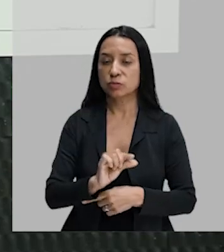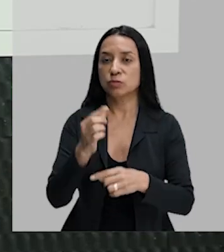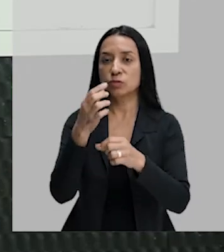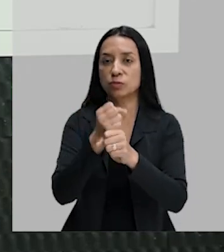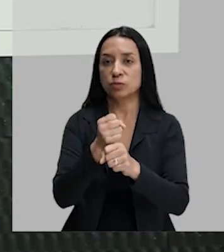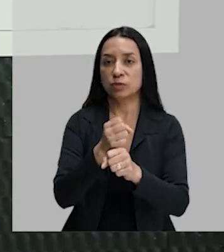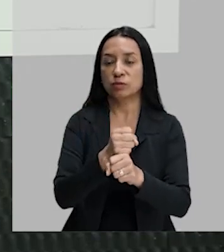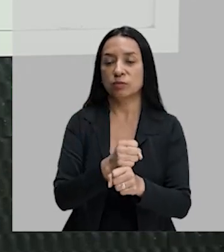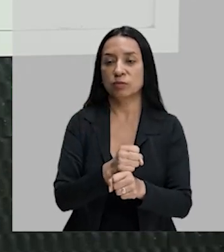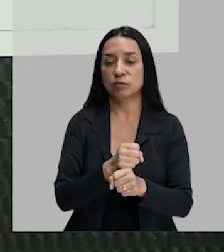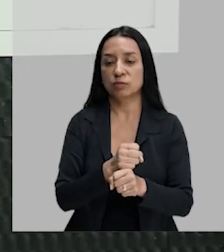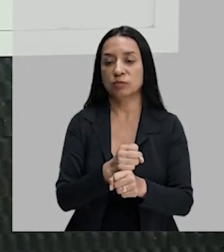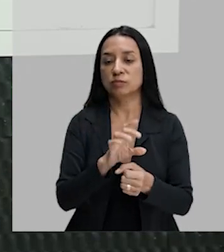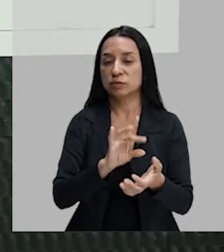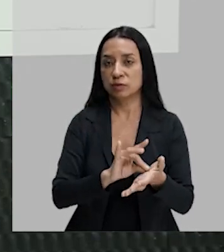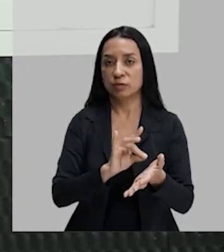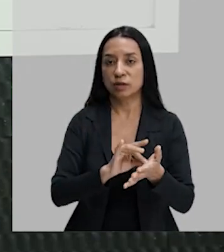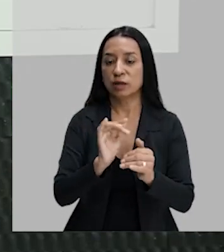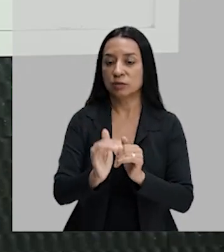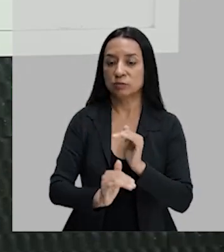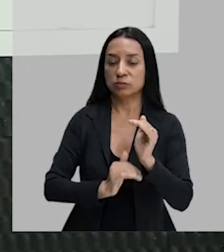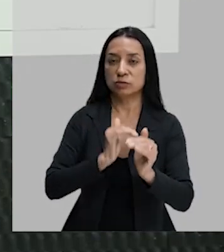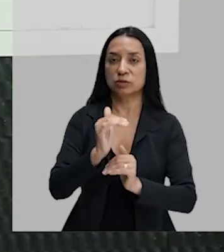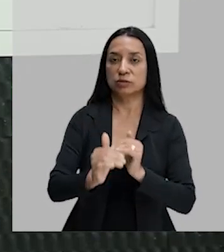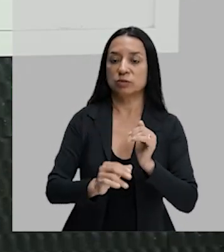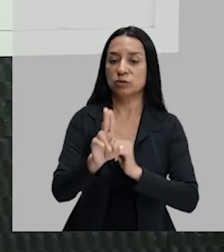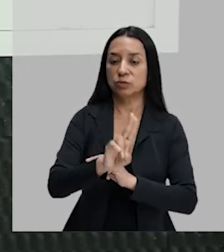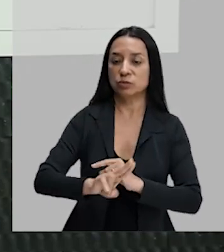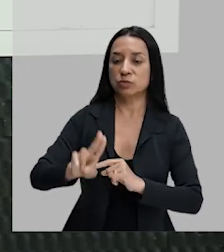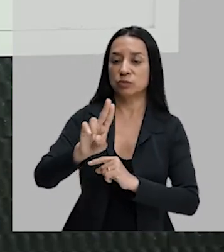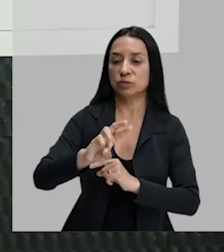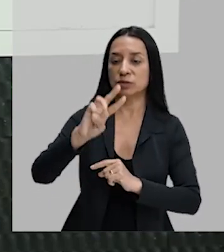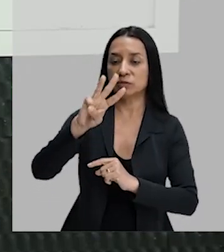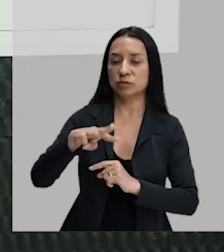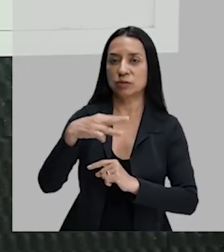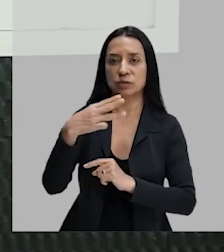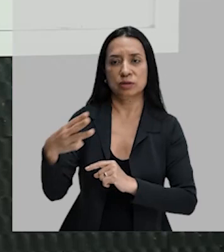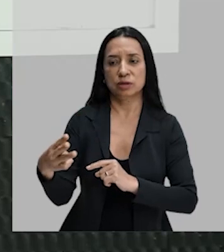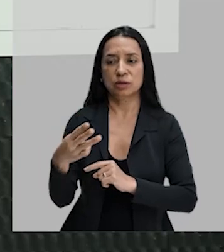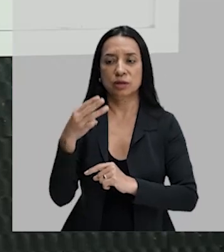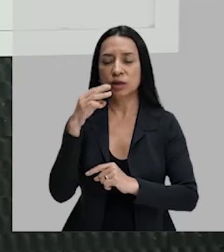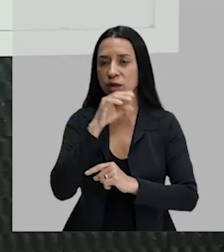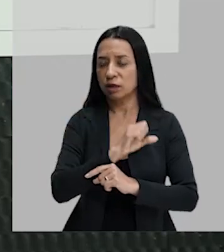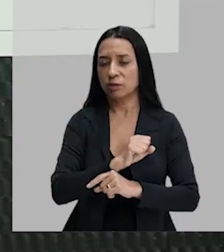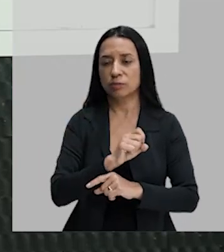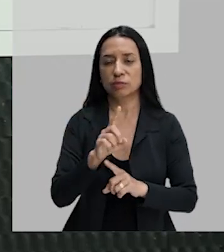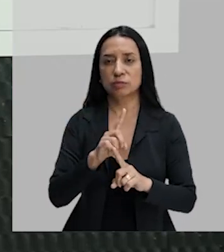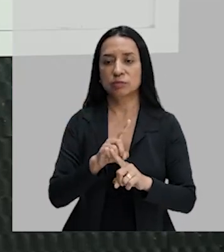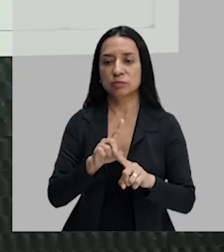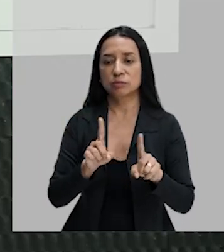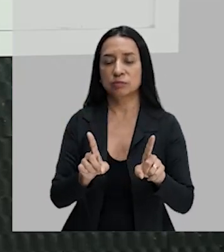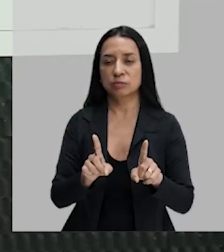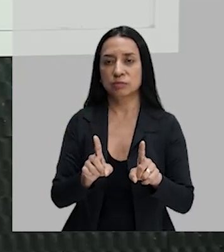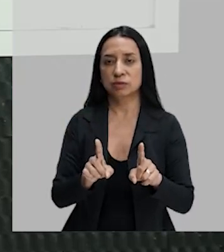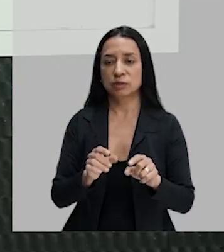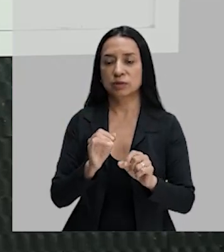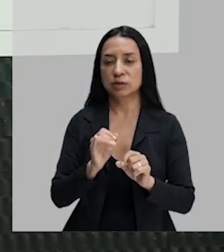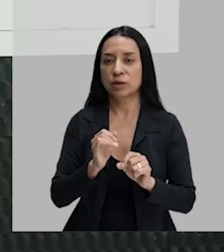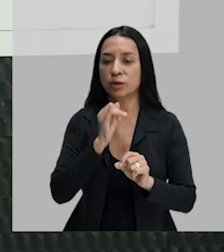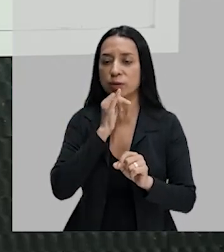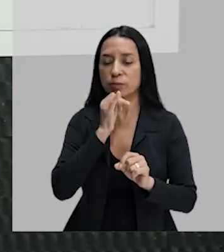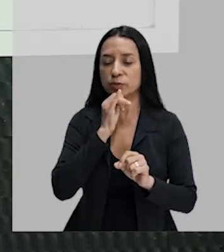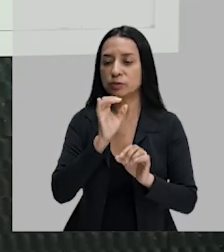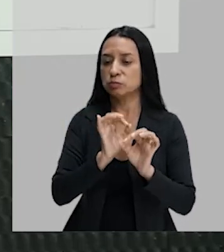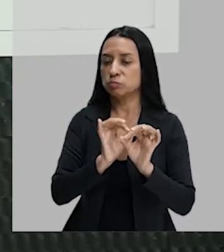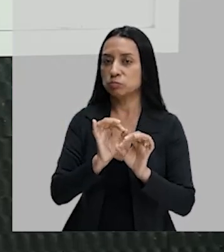né na verdade o procedimento aqui usando sarri seria até mais rápido do que isso aqui certo mas pode ordem quatro